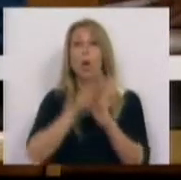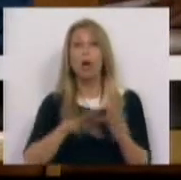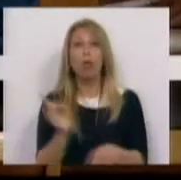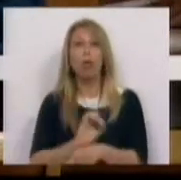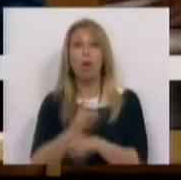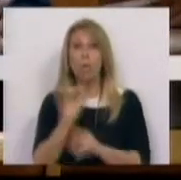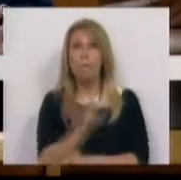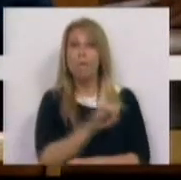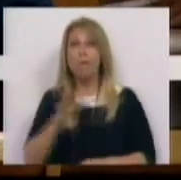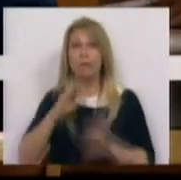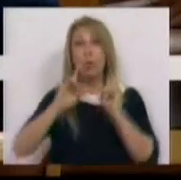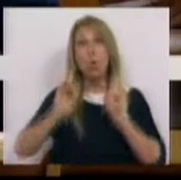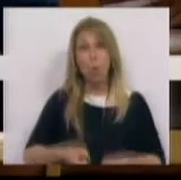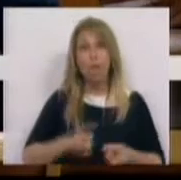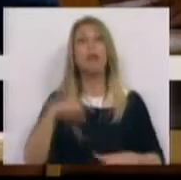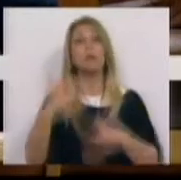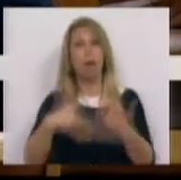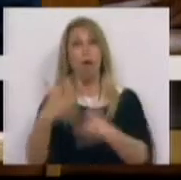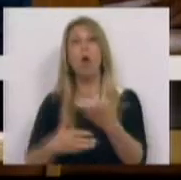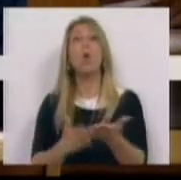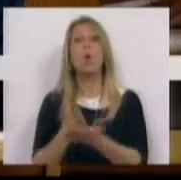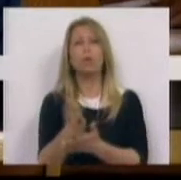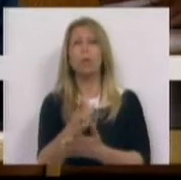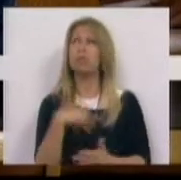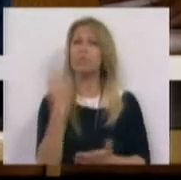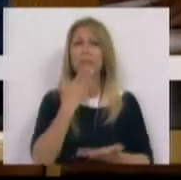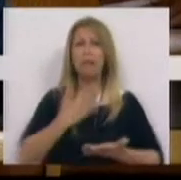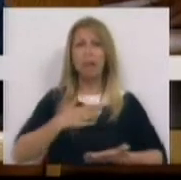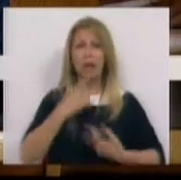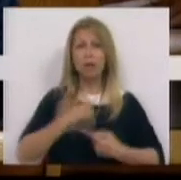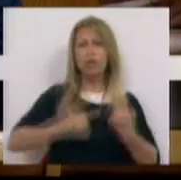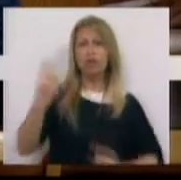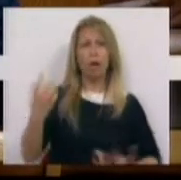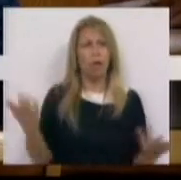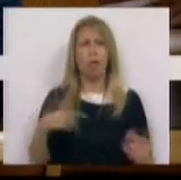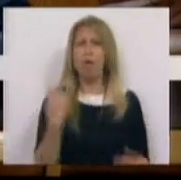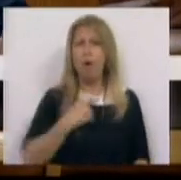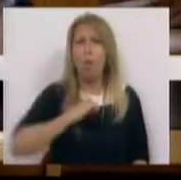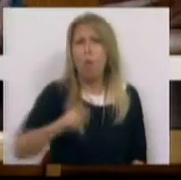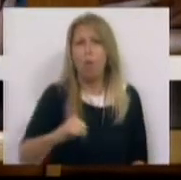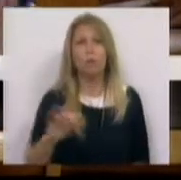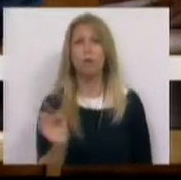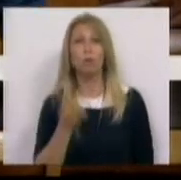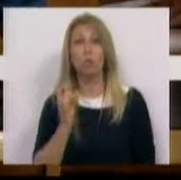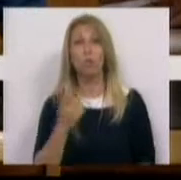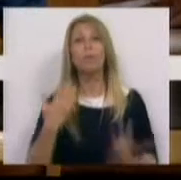curricular contínuo, a nós não nos causa nenhuma estranheza, nem estamos contra.